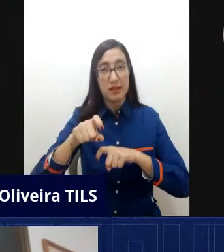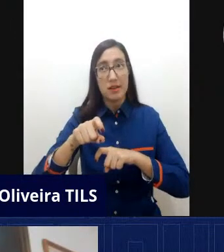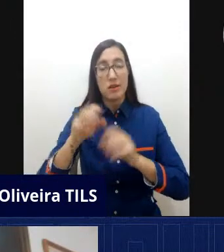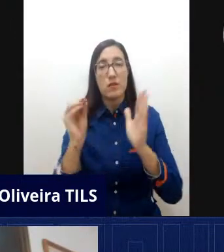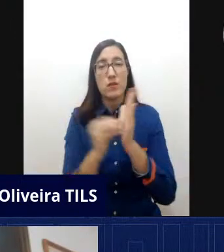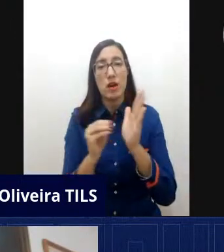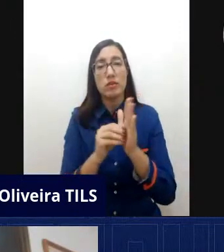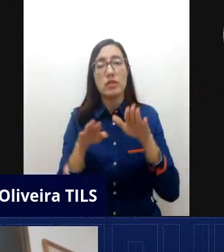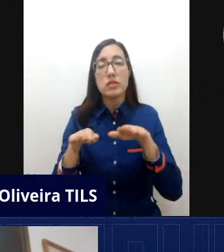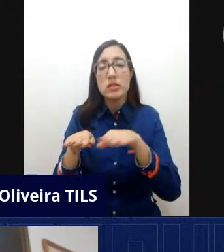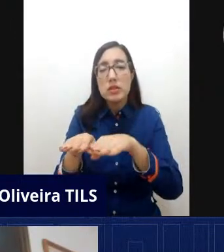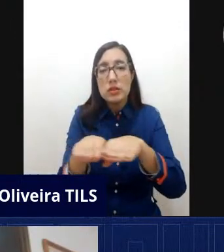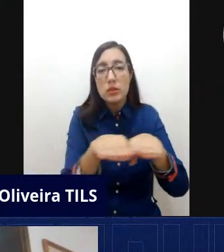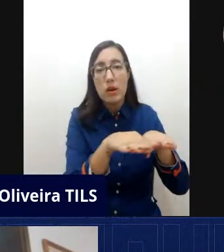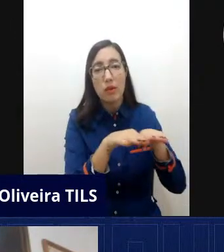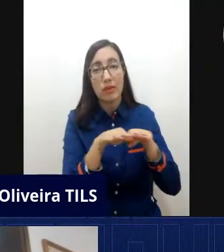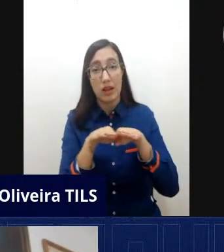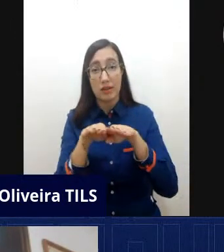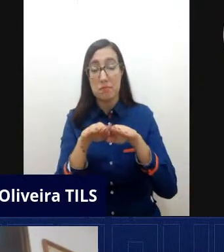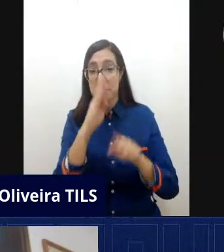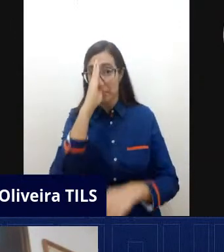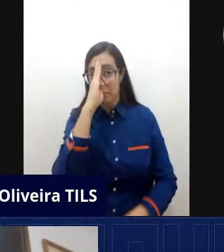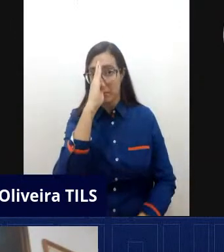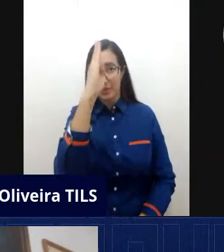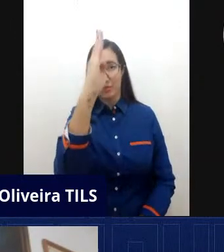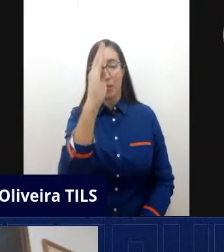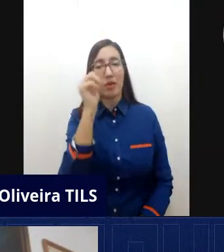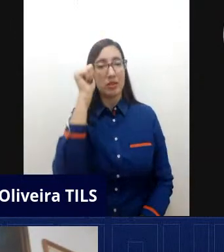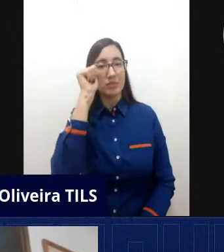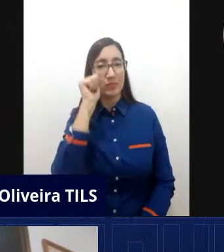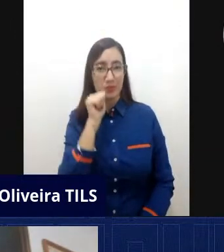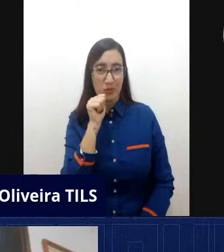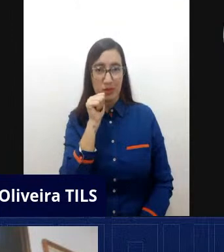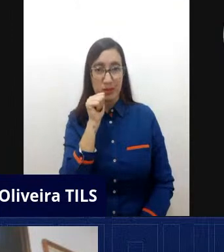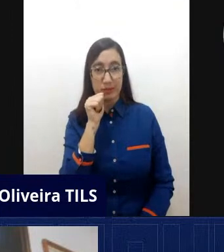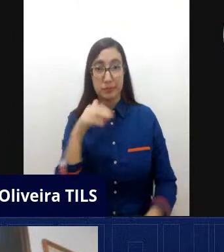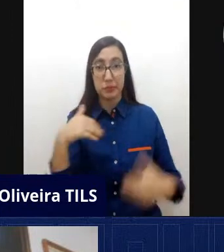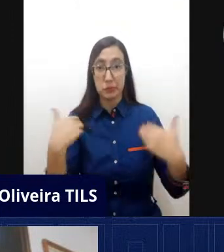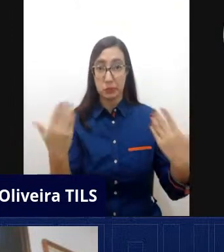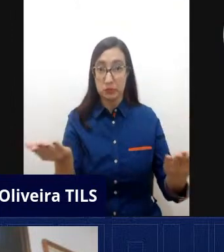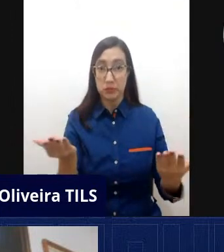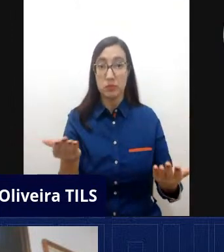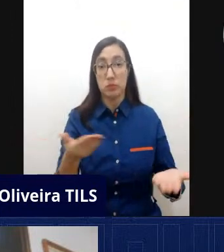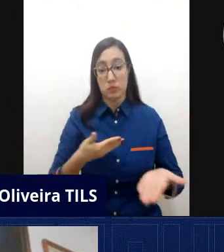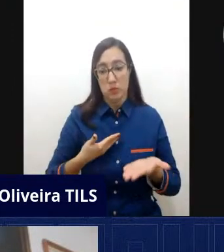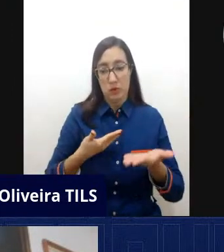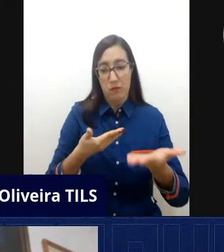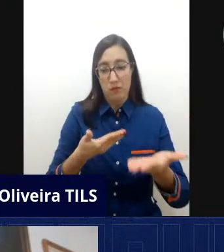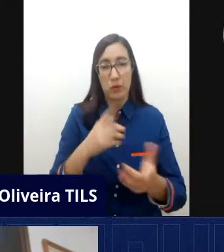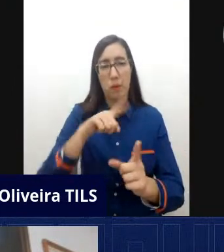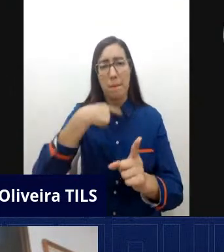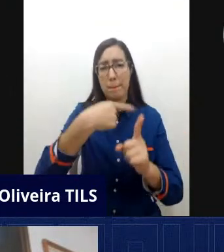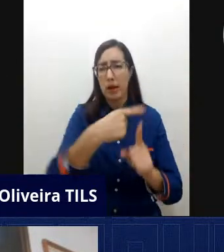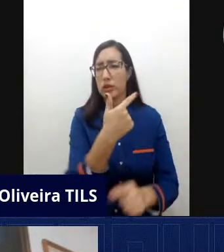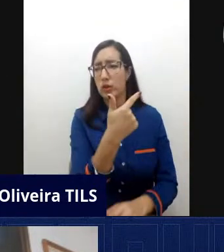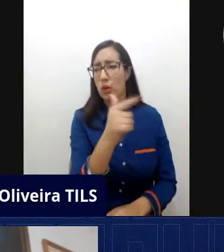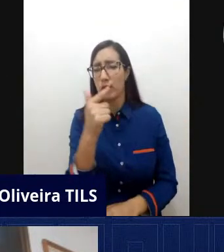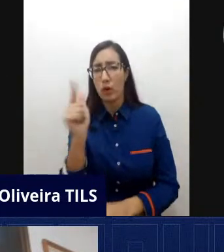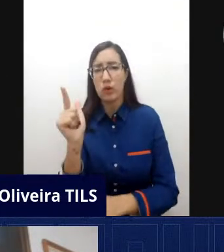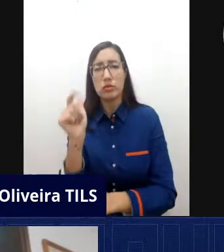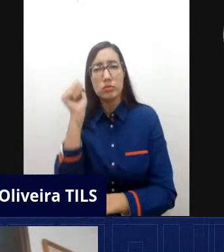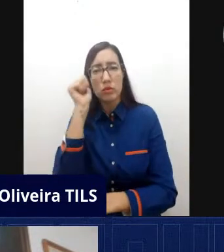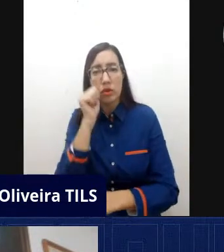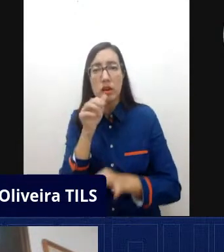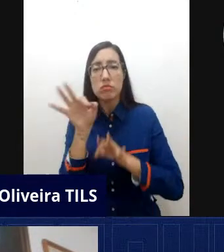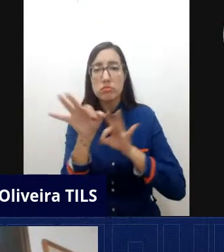brasileiro, né? E a partir disso, a gente foi convidada a desenvolver um projeto que era um projeto de formação em ATER